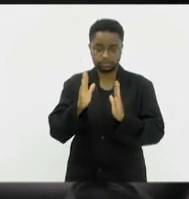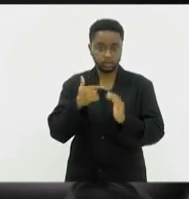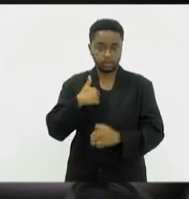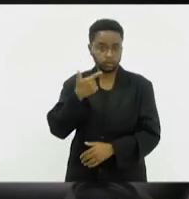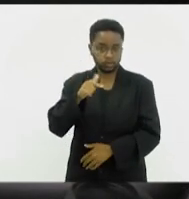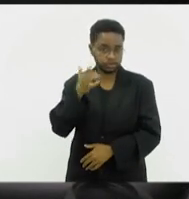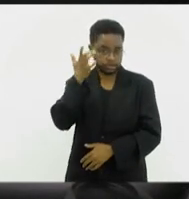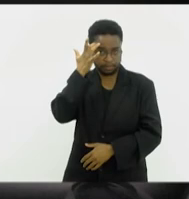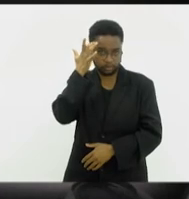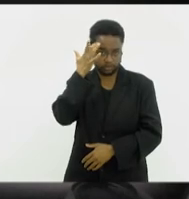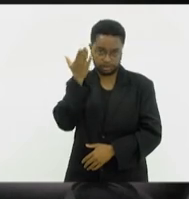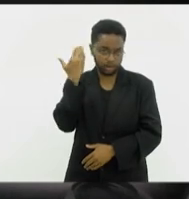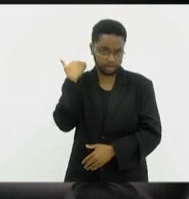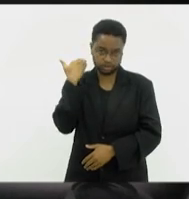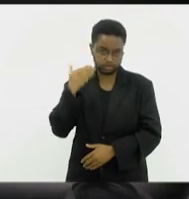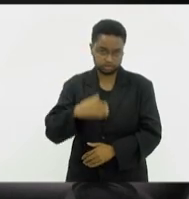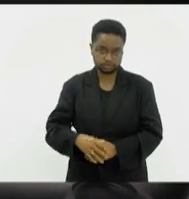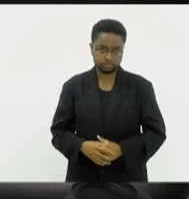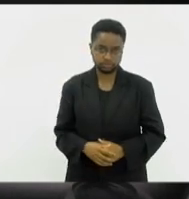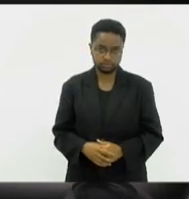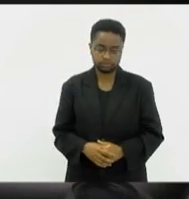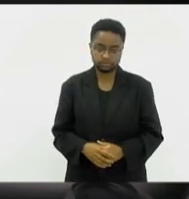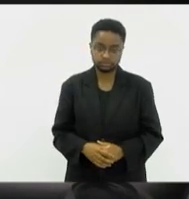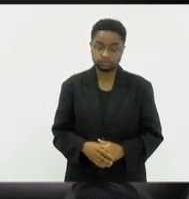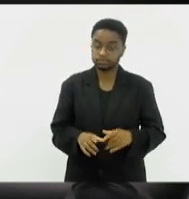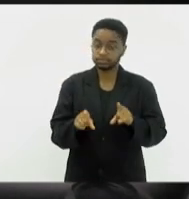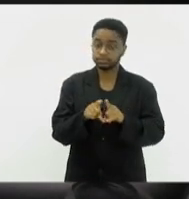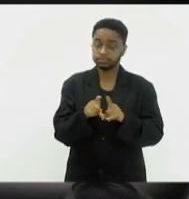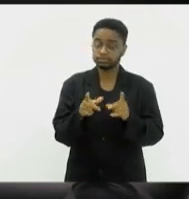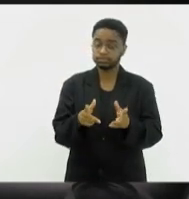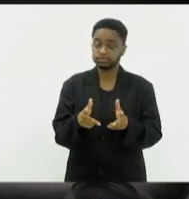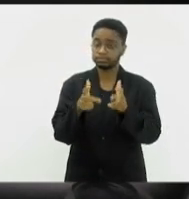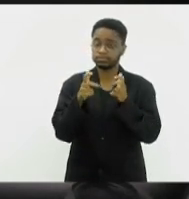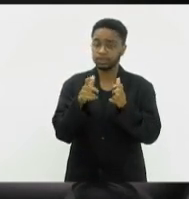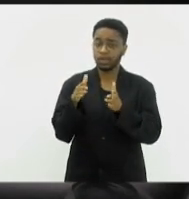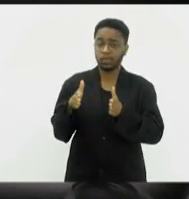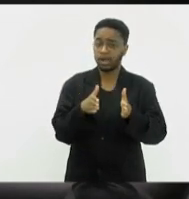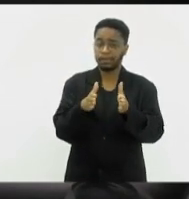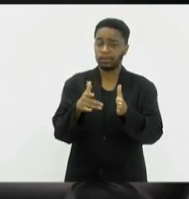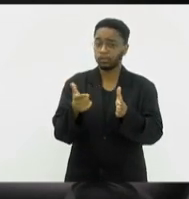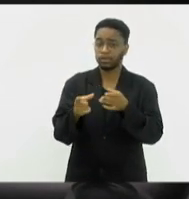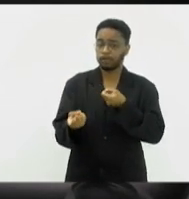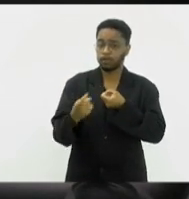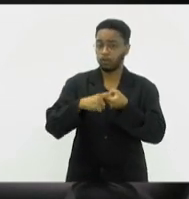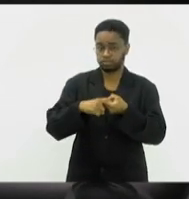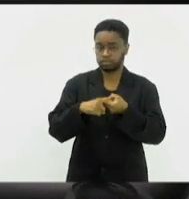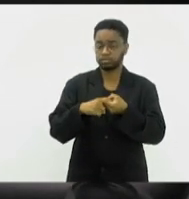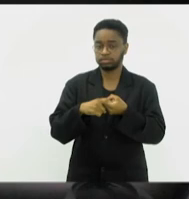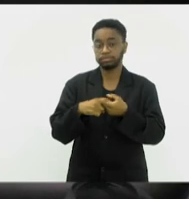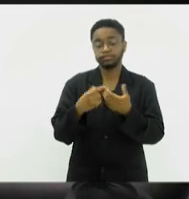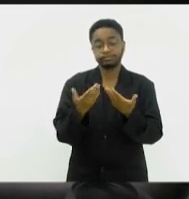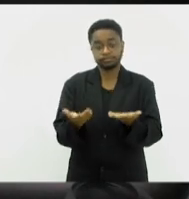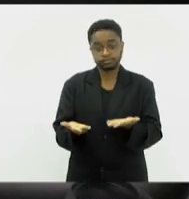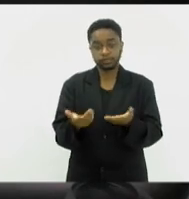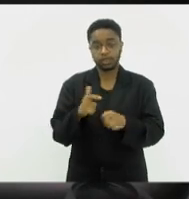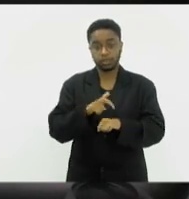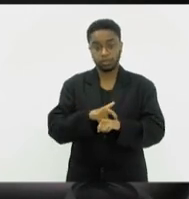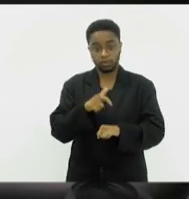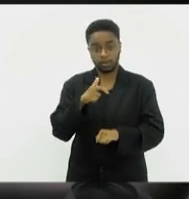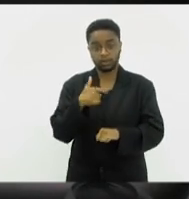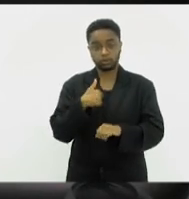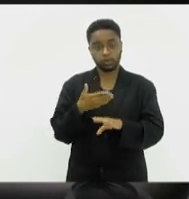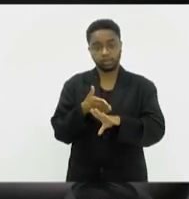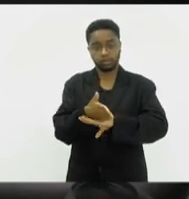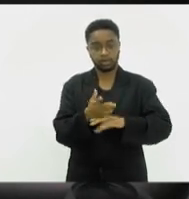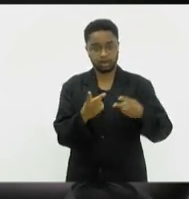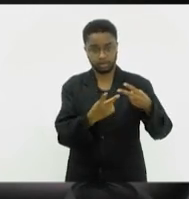tinha cabeça na época e vi que era um caminho sem volta. Então, no momento que eu passei no